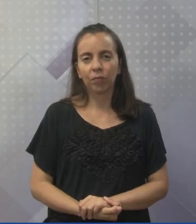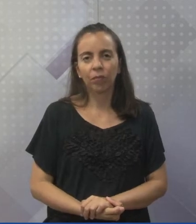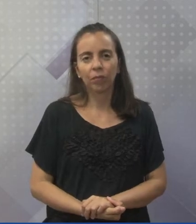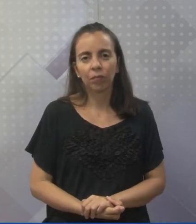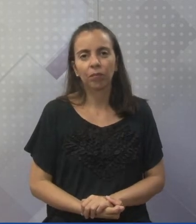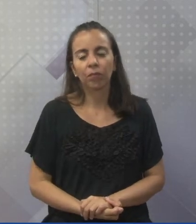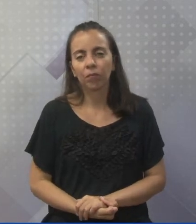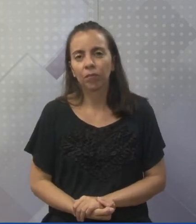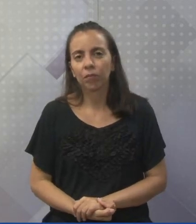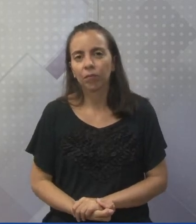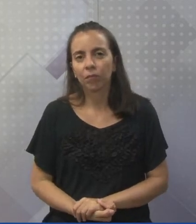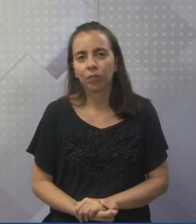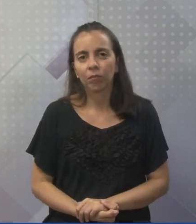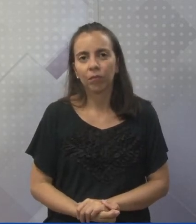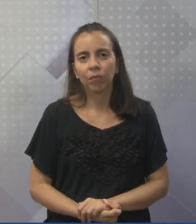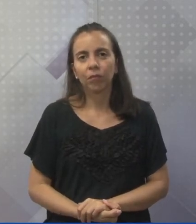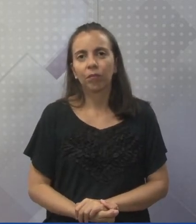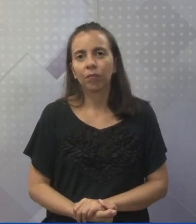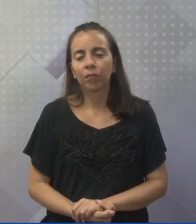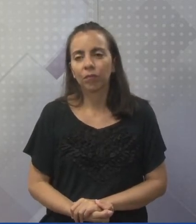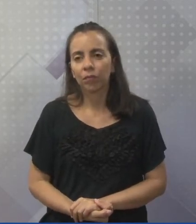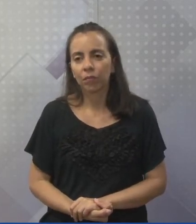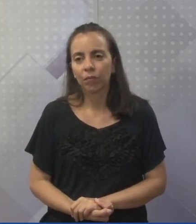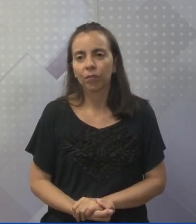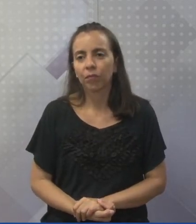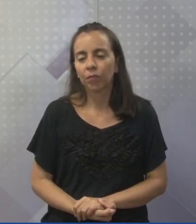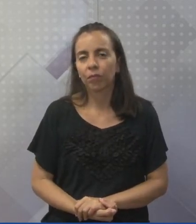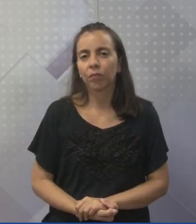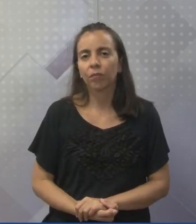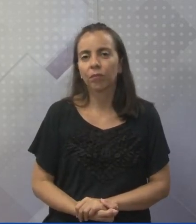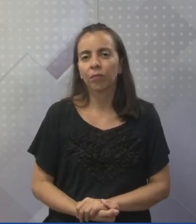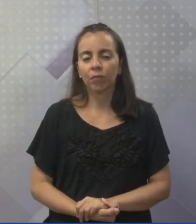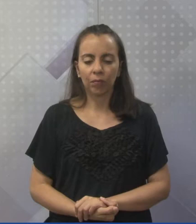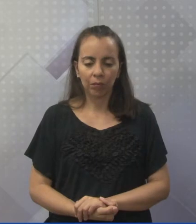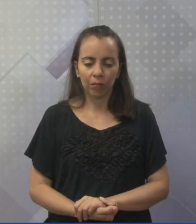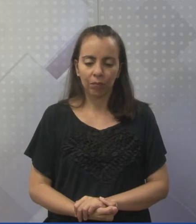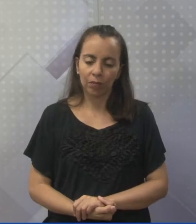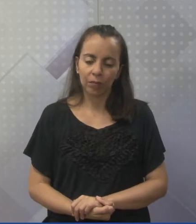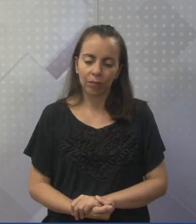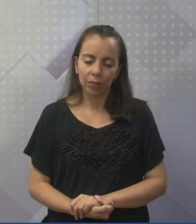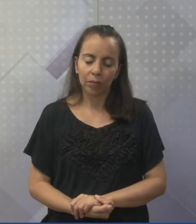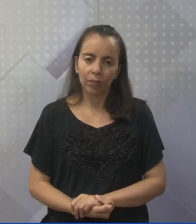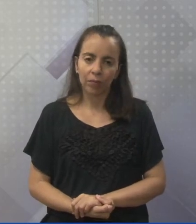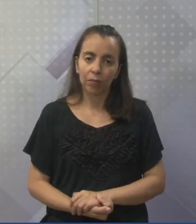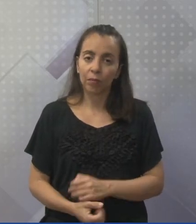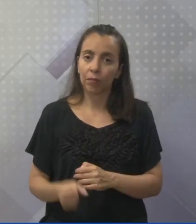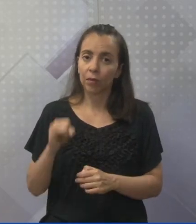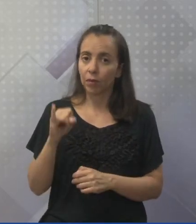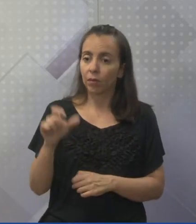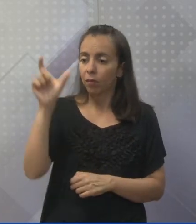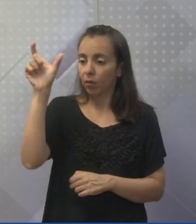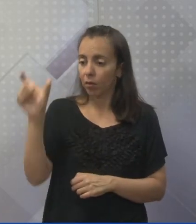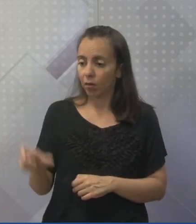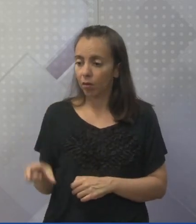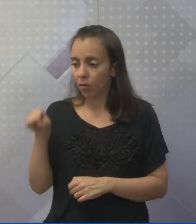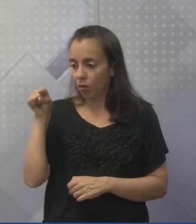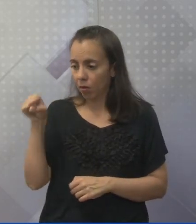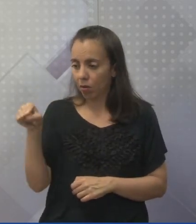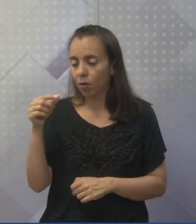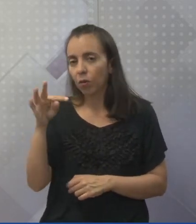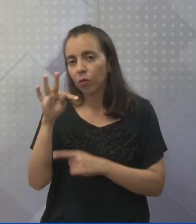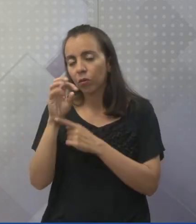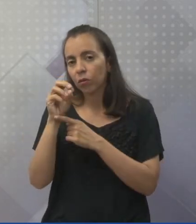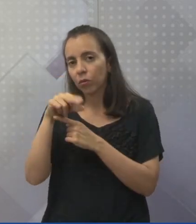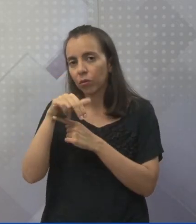teacher, he would be the most hilarious teacher. Se Tony fosse um professor, ele